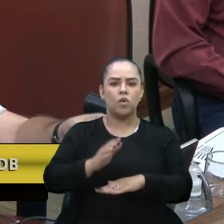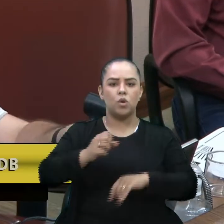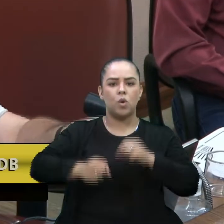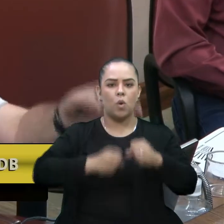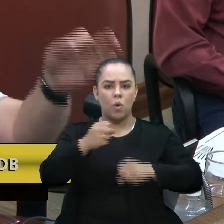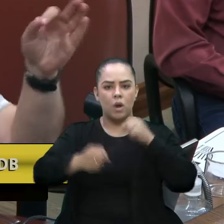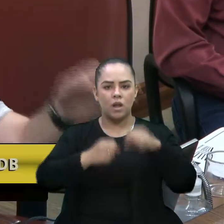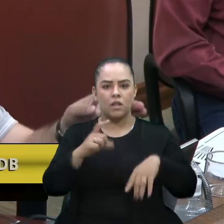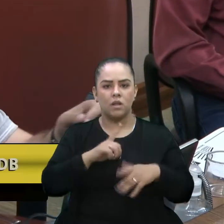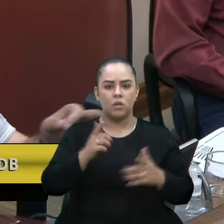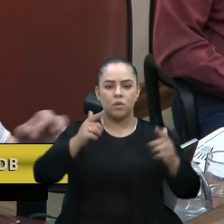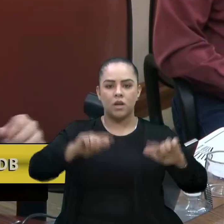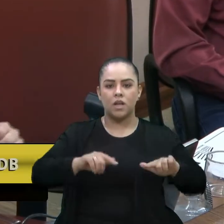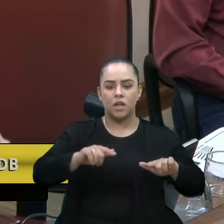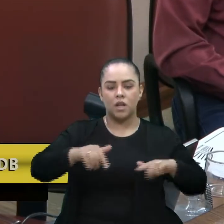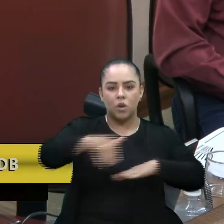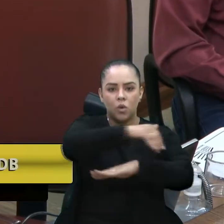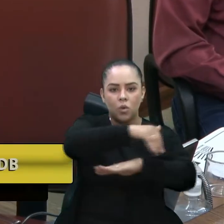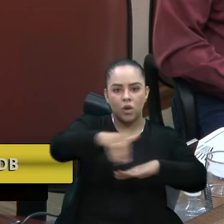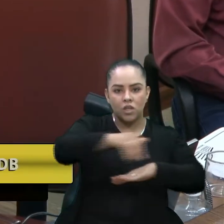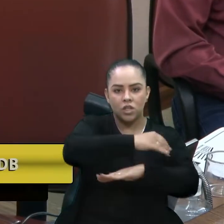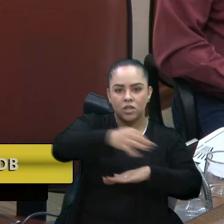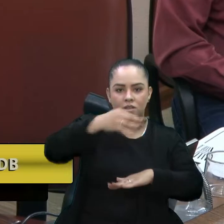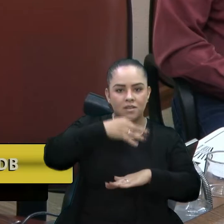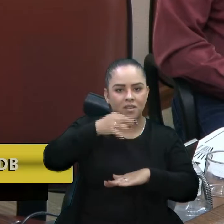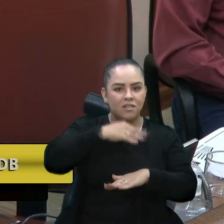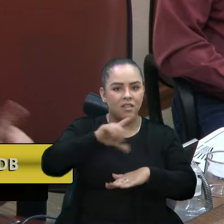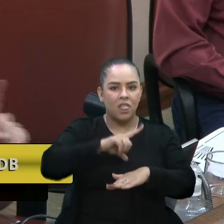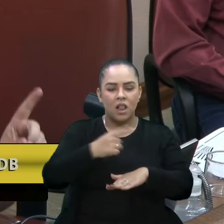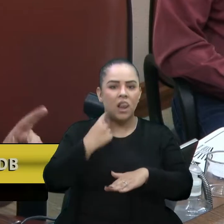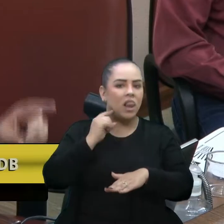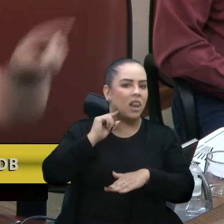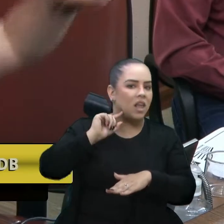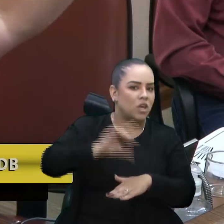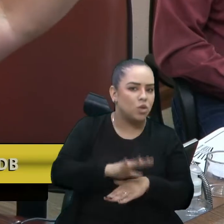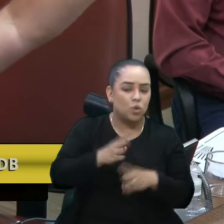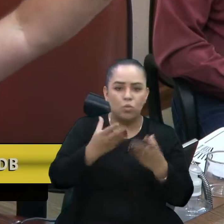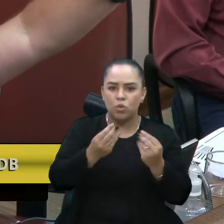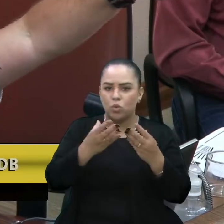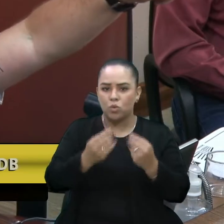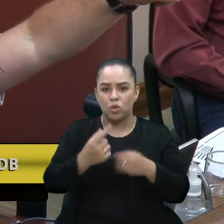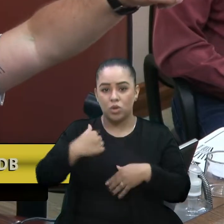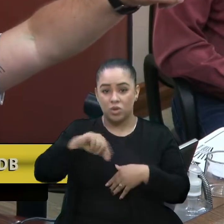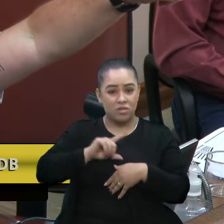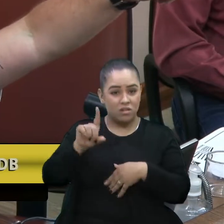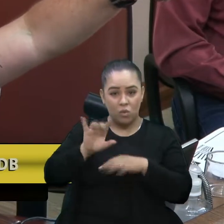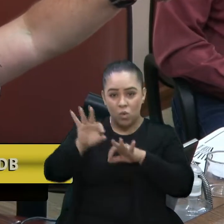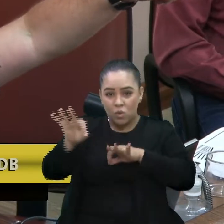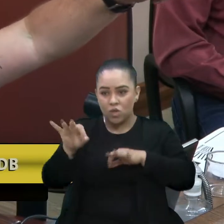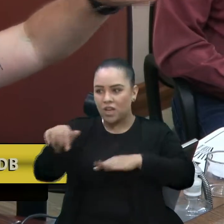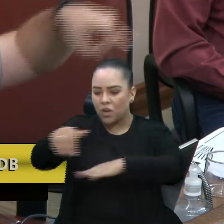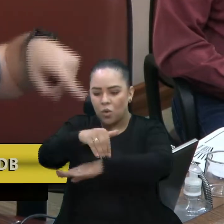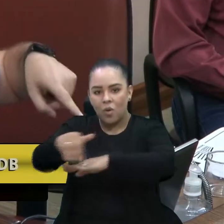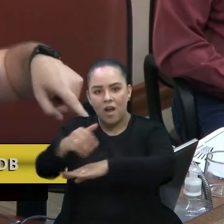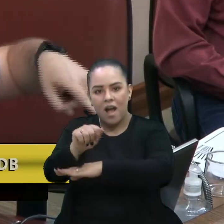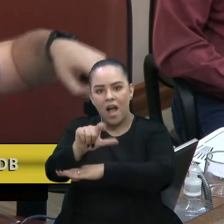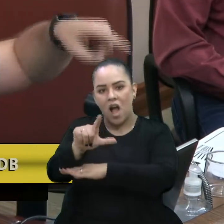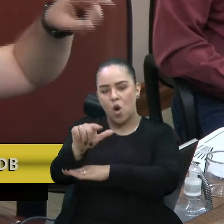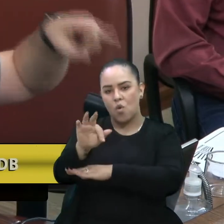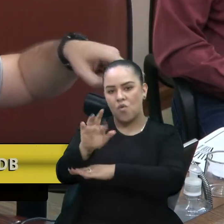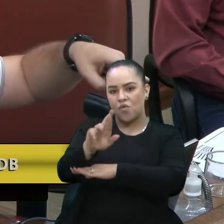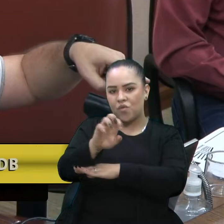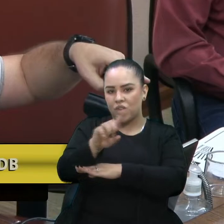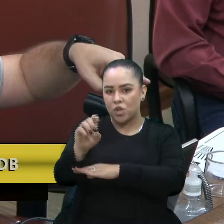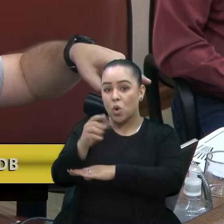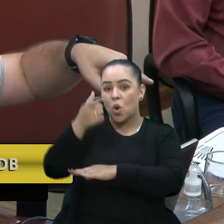de Caxias que tu não consegue caminhar de tanta sujeira. E não vamos longe, vamos aqui na Alfredo Chaves. Se o senhor passasse na Alfredo Chaves ontem